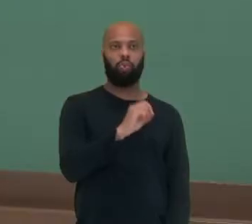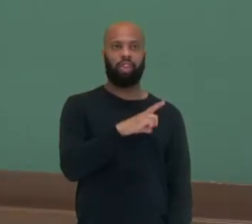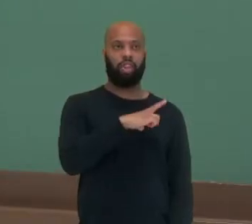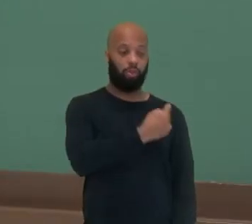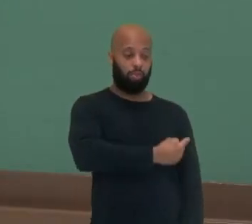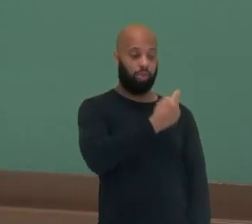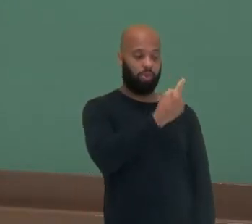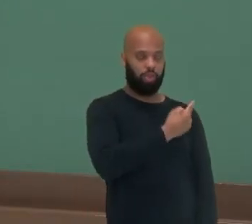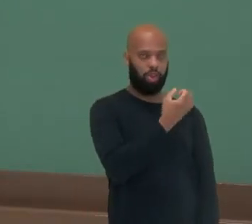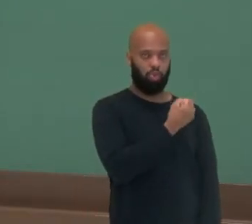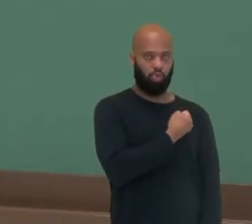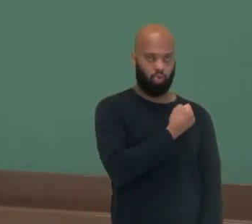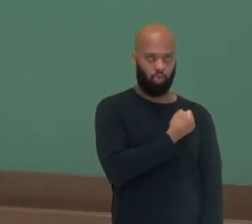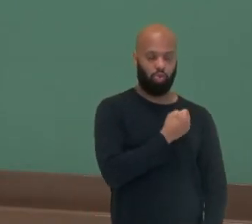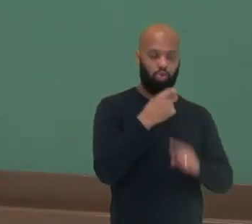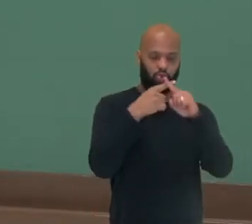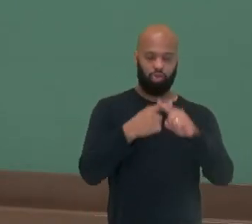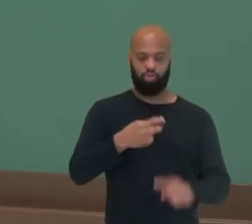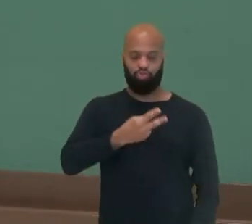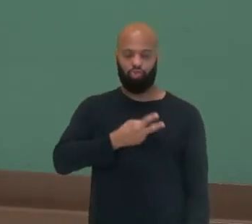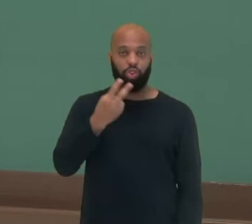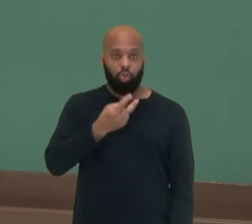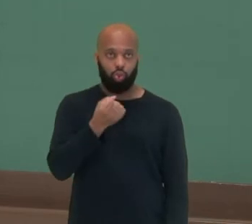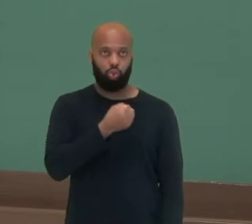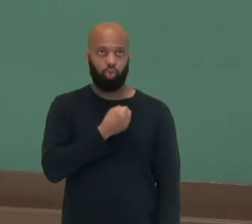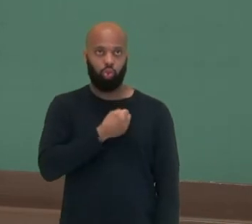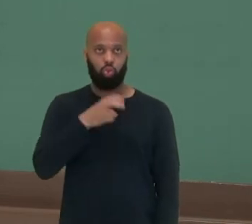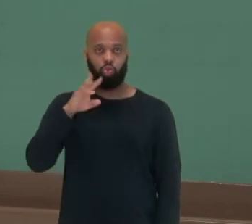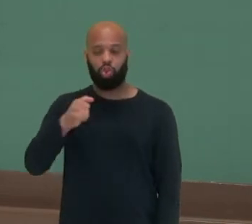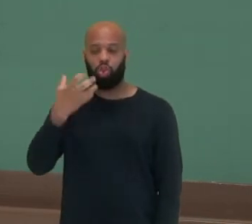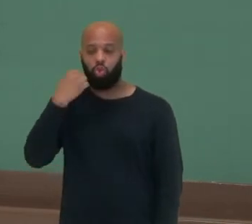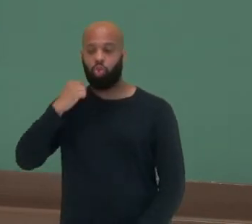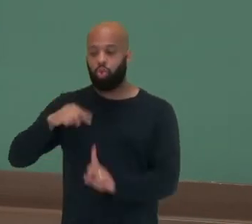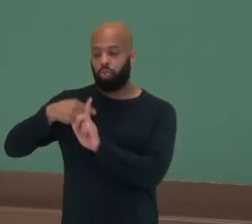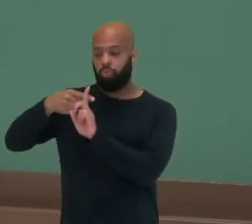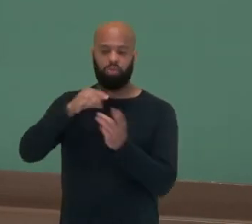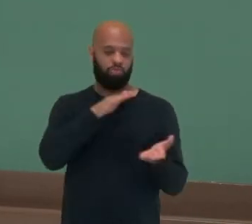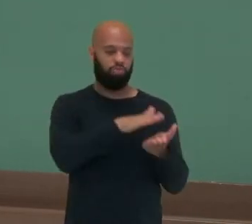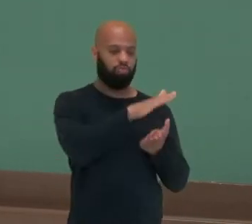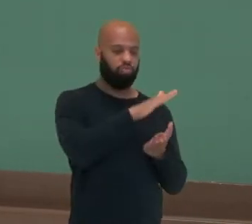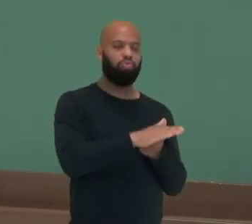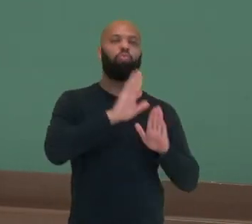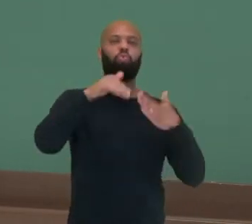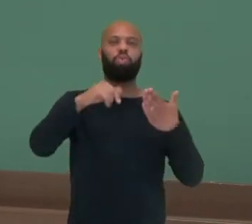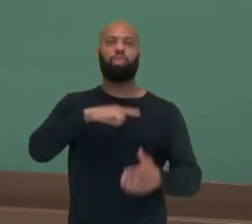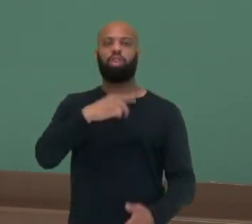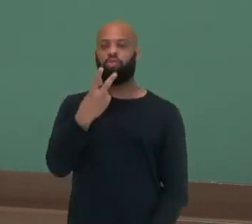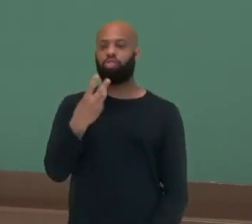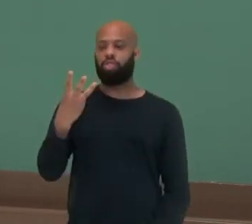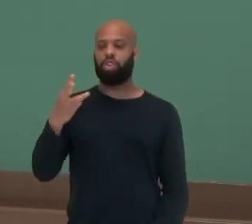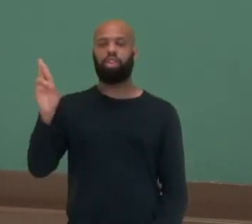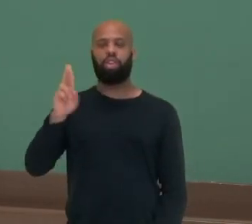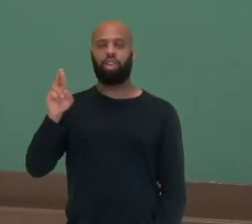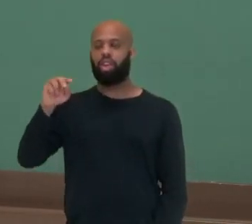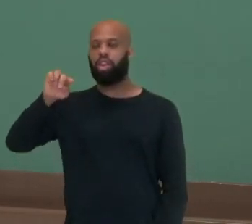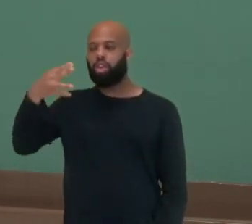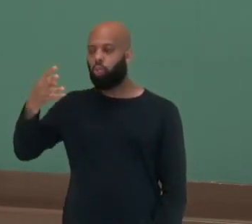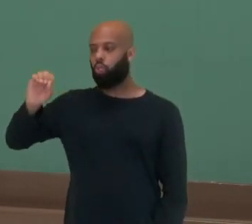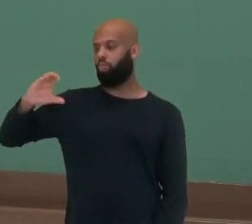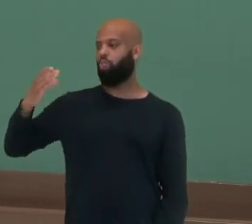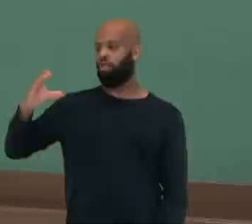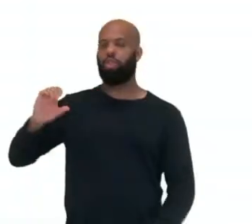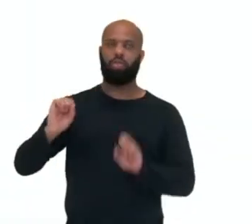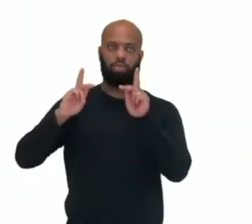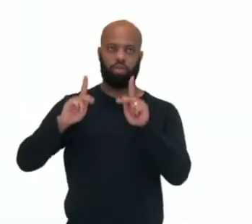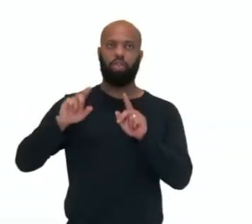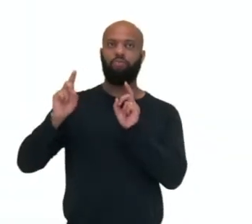vezes esse, que daria o lucro, né? Mais o custo. Portanto, deu R$ 23,40.